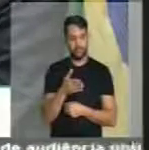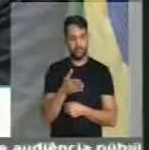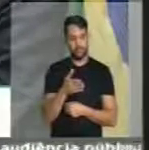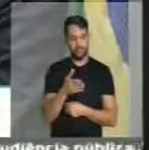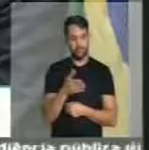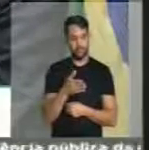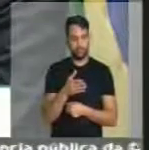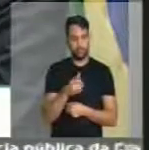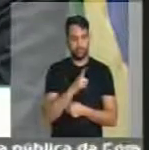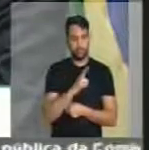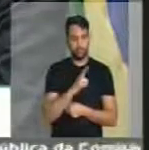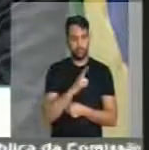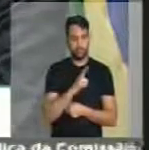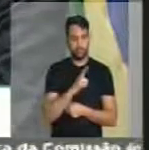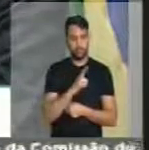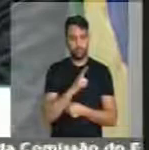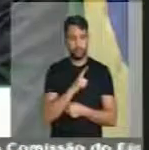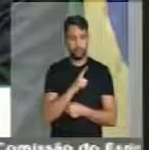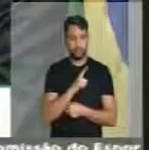teve